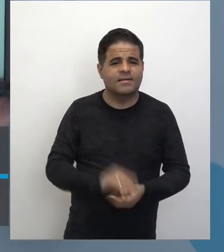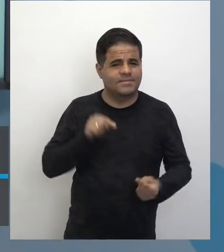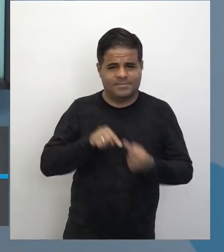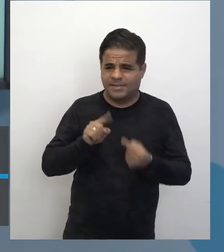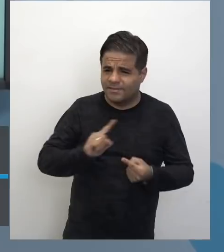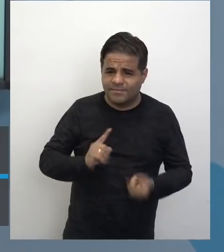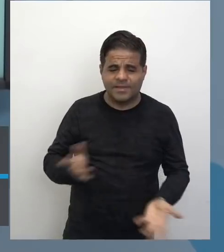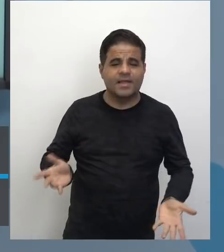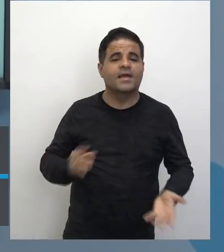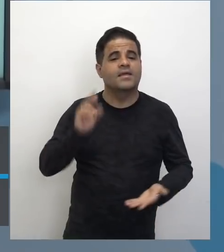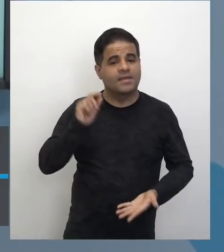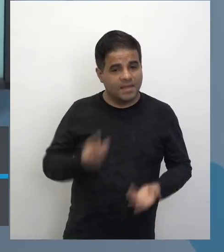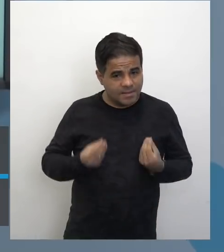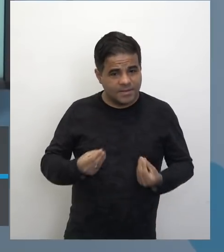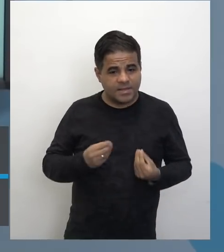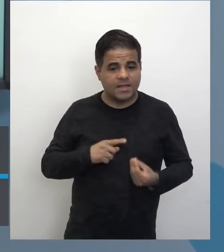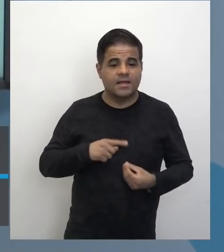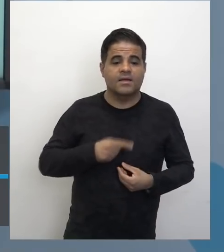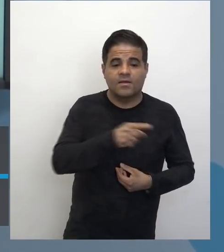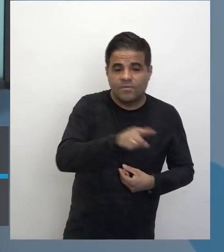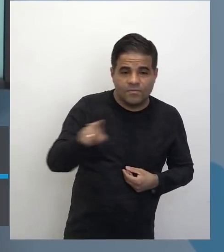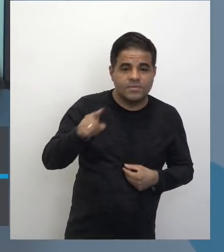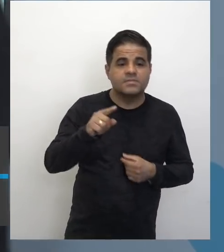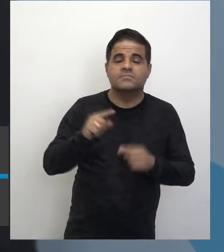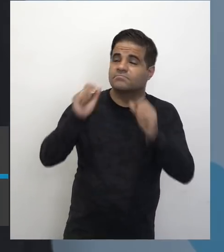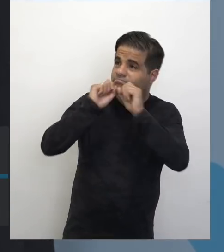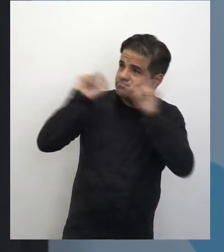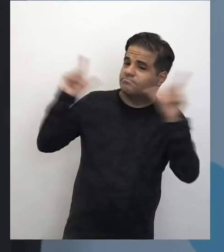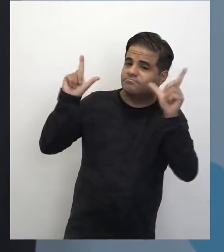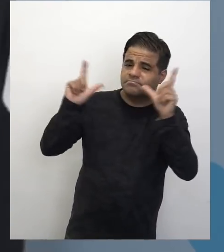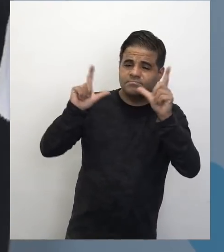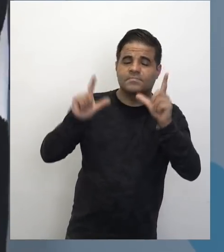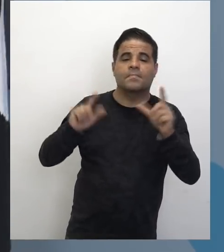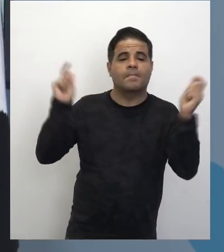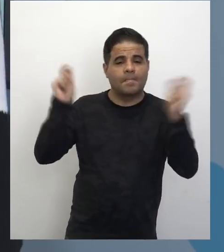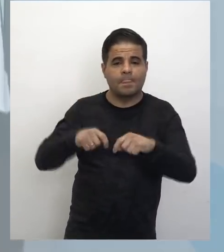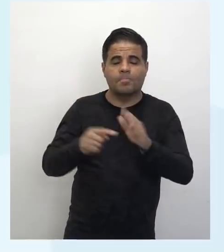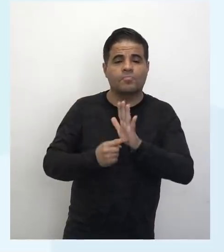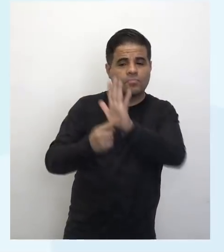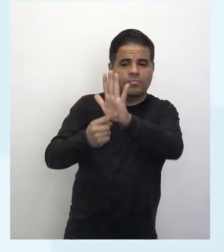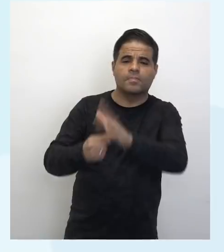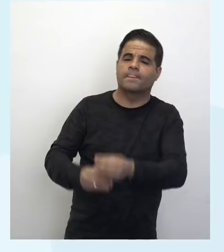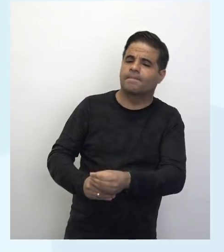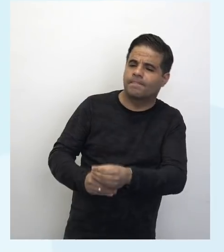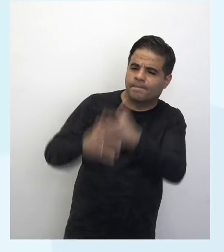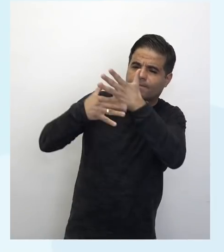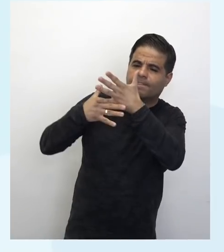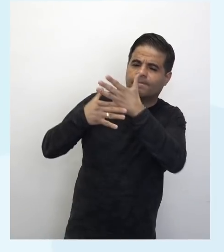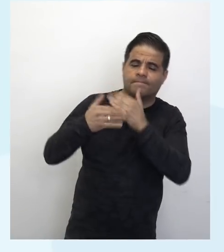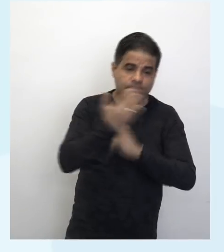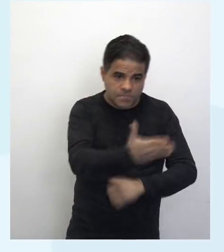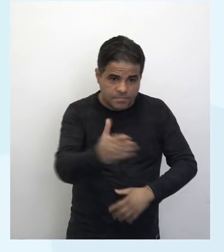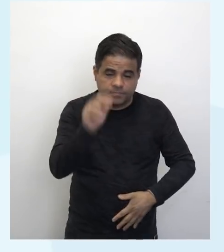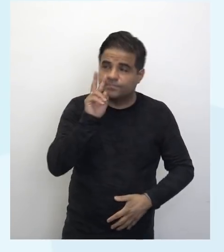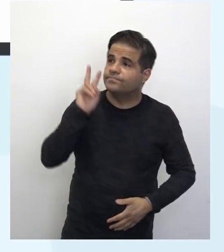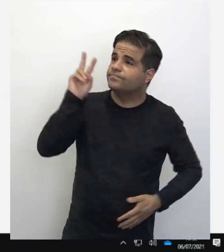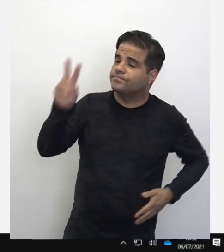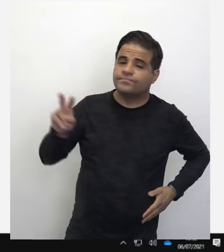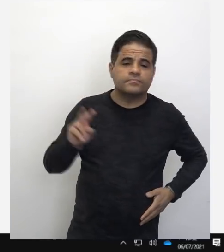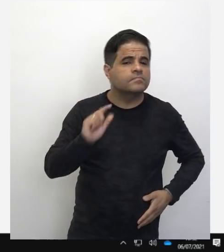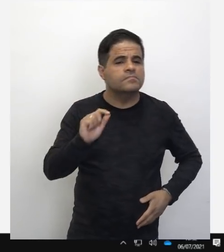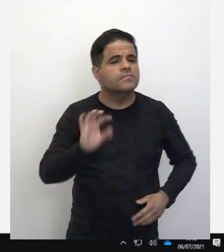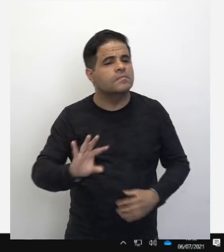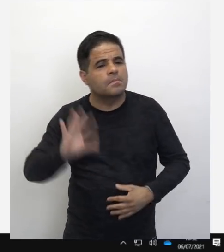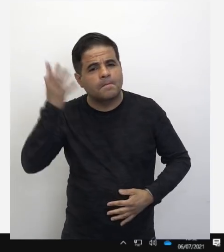ver. E é pra você desencar aqui, ó. Pode aparecer aí, por favor, pra eles, tá? Então, o